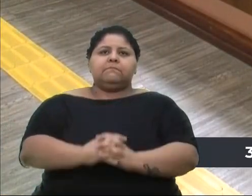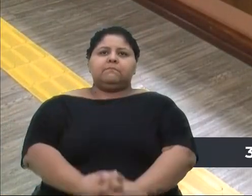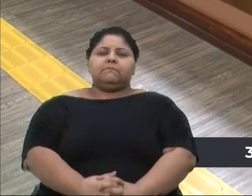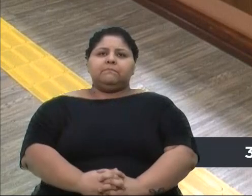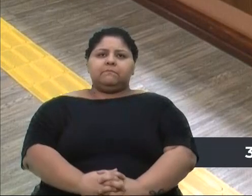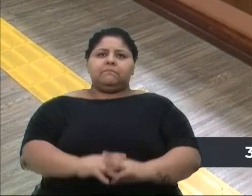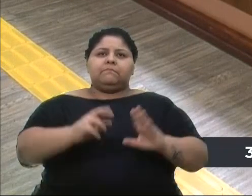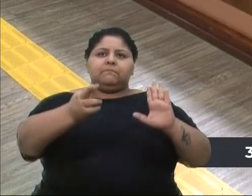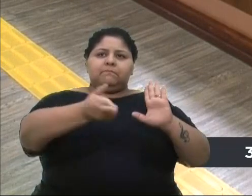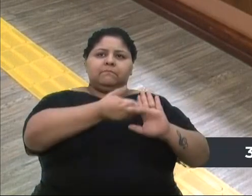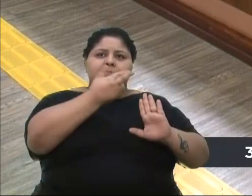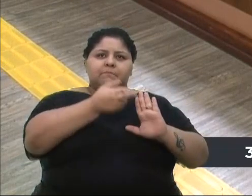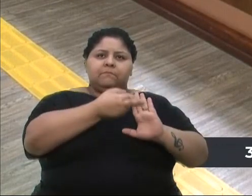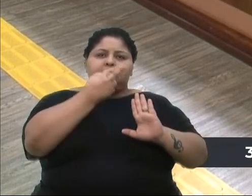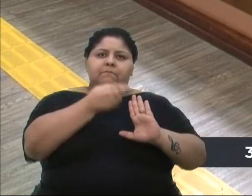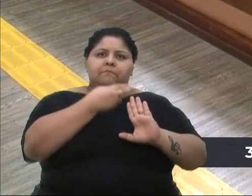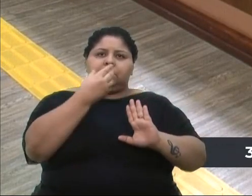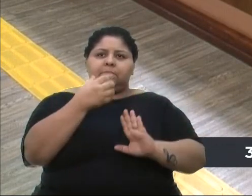Requerimento número